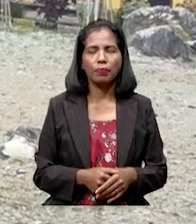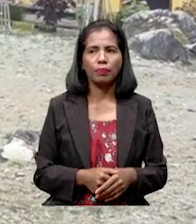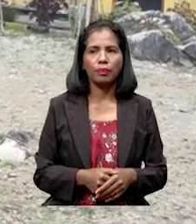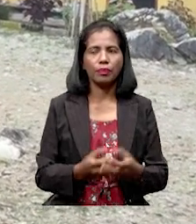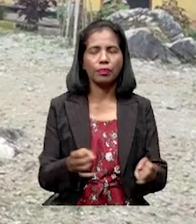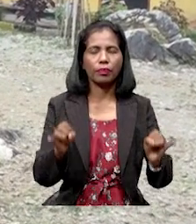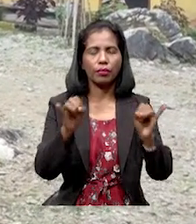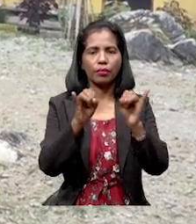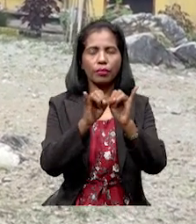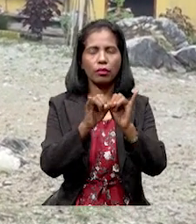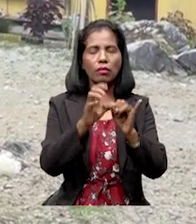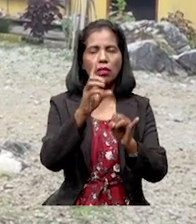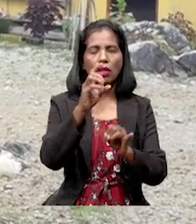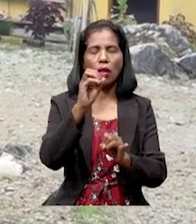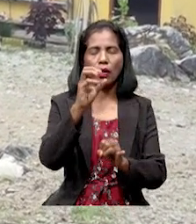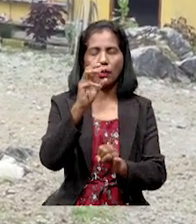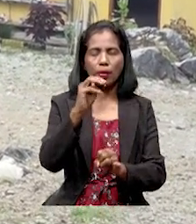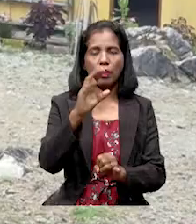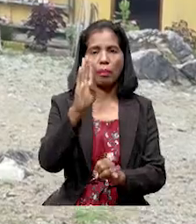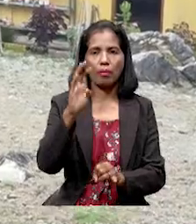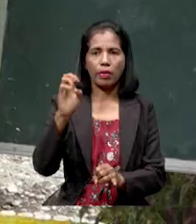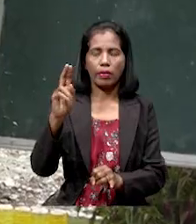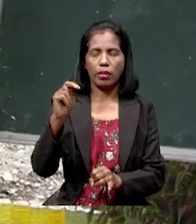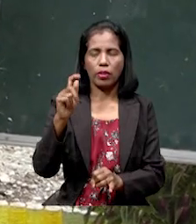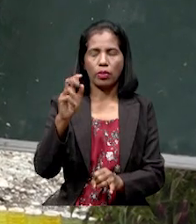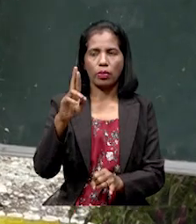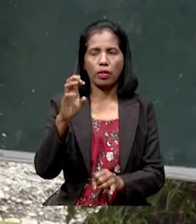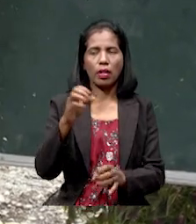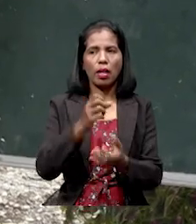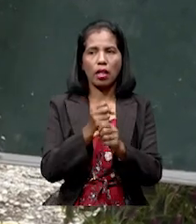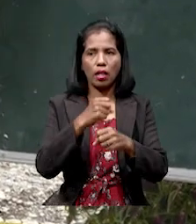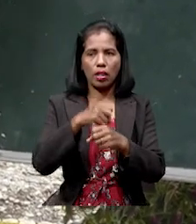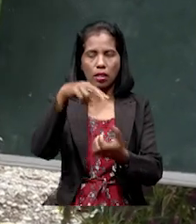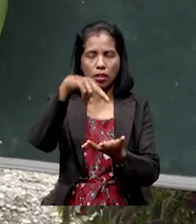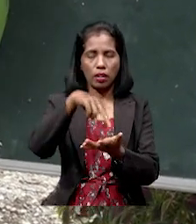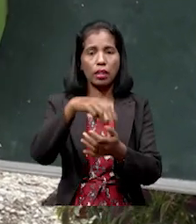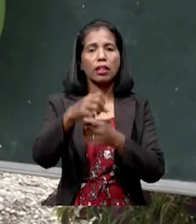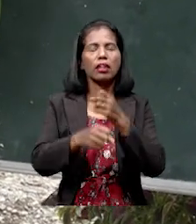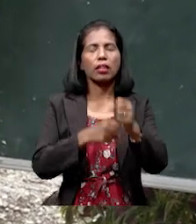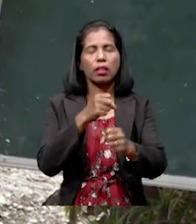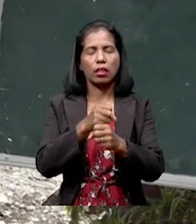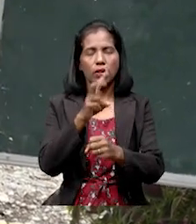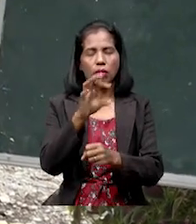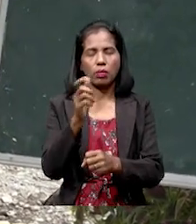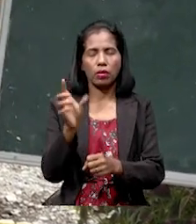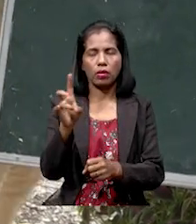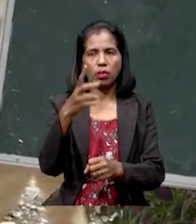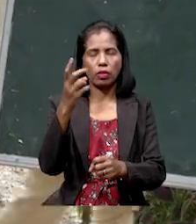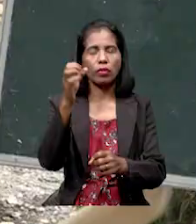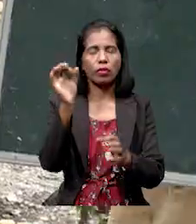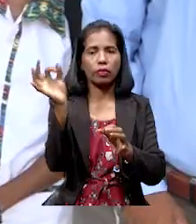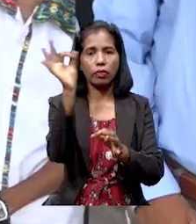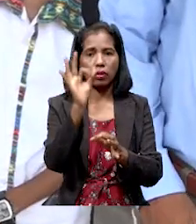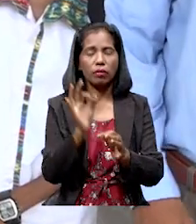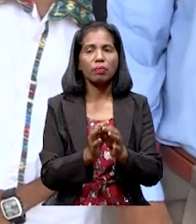Instituto Dom Boaventura Betano Município Manufahi hari ihatinan rihun rua sanulure sinhitu ho Fakultadi Hat Makanesan,